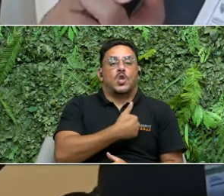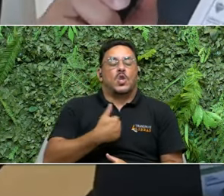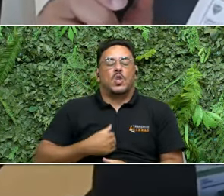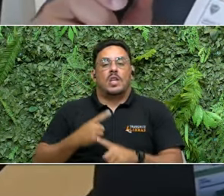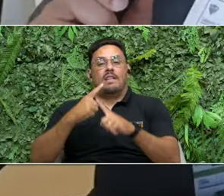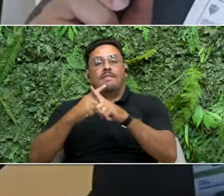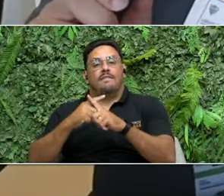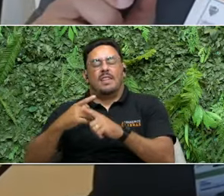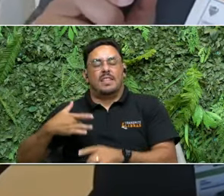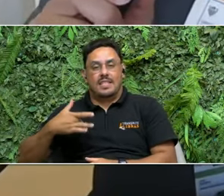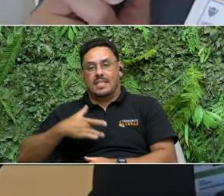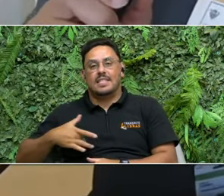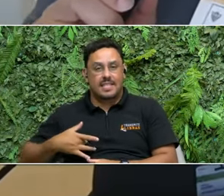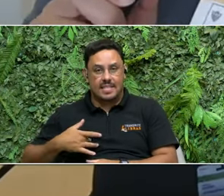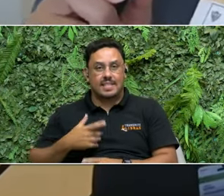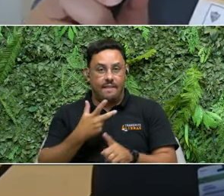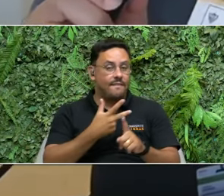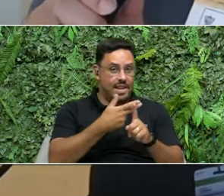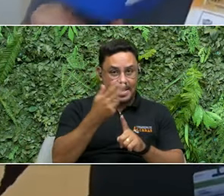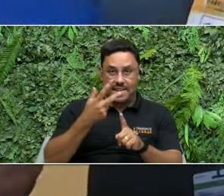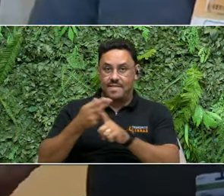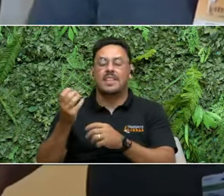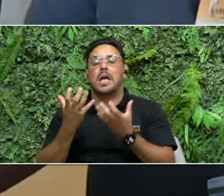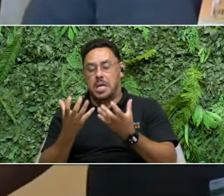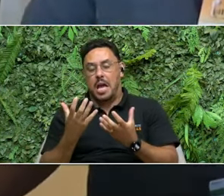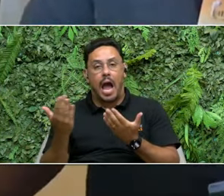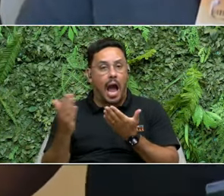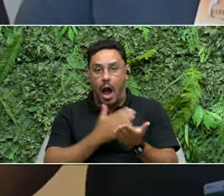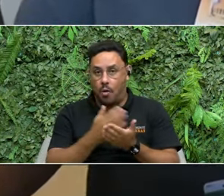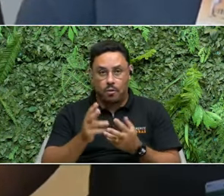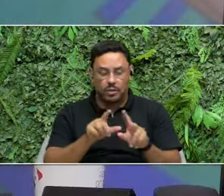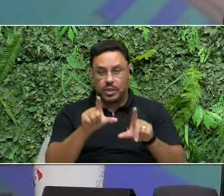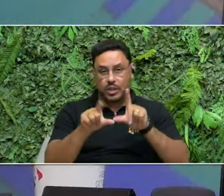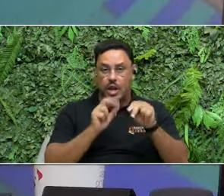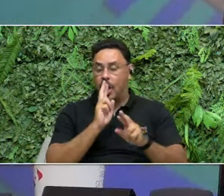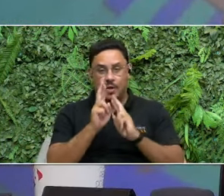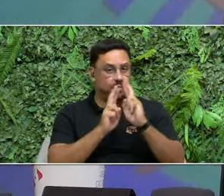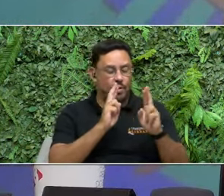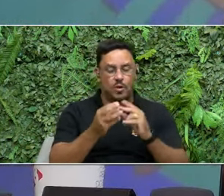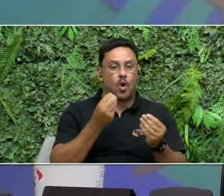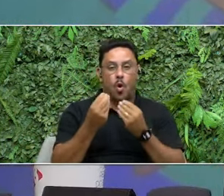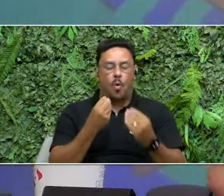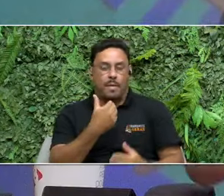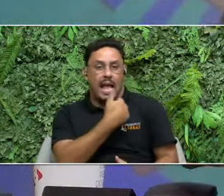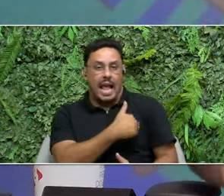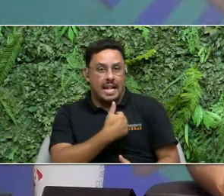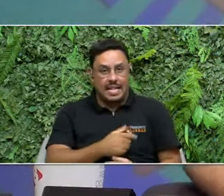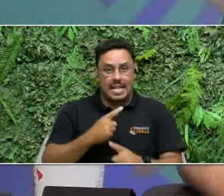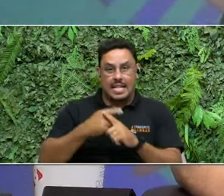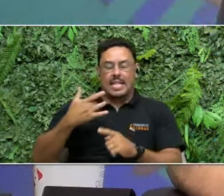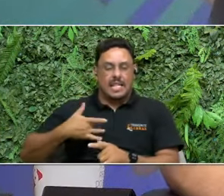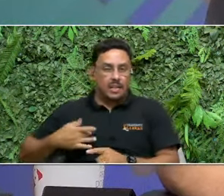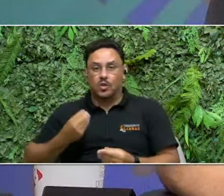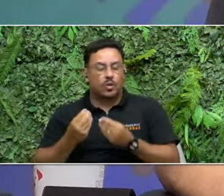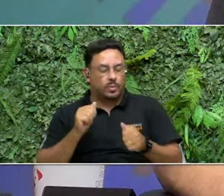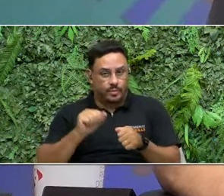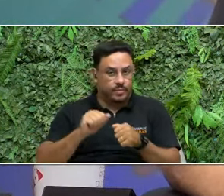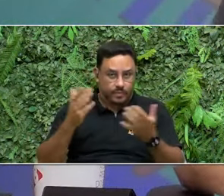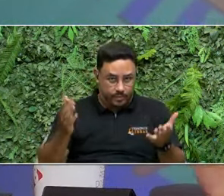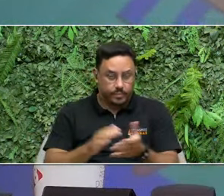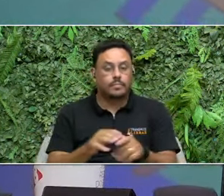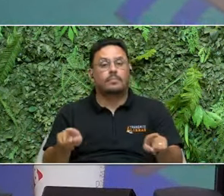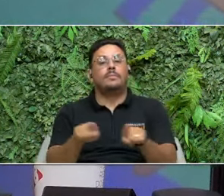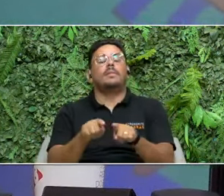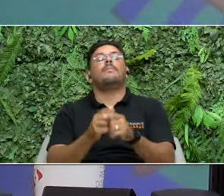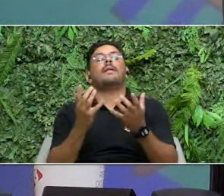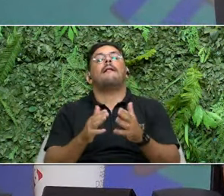né cima né É isso aí cada um Responde ao clássico como o clássico se fala não é é assim que funciona a coisa e eu quero